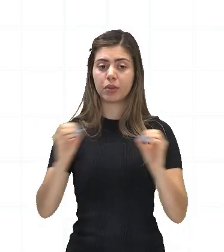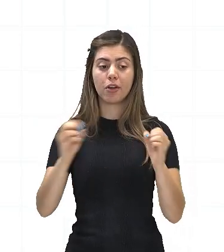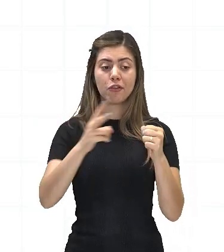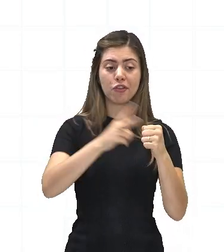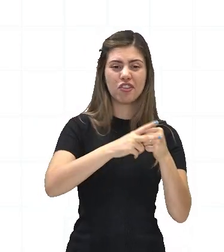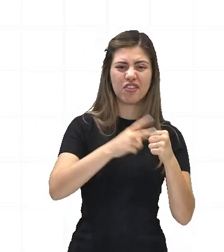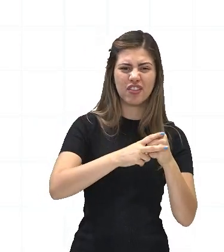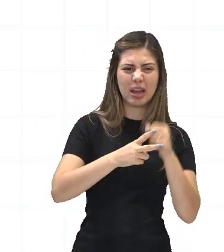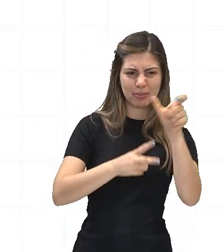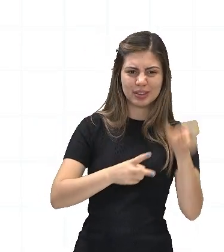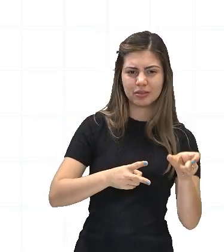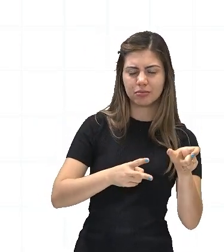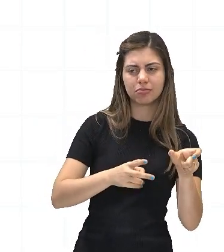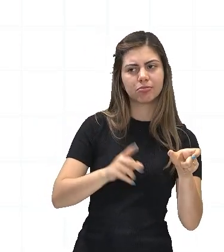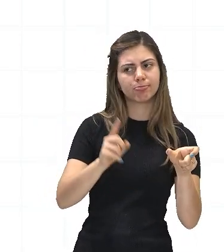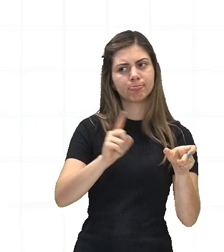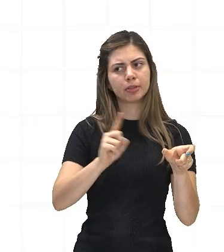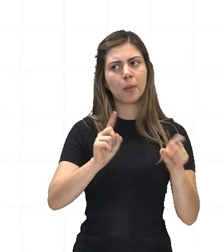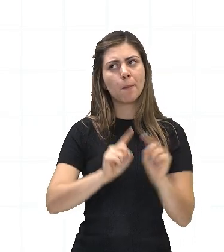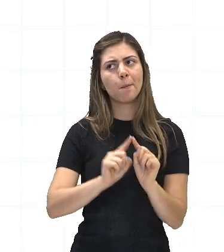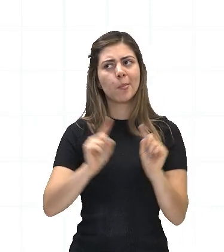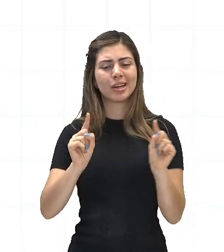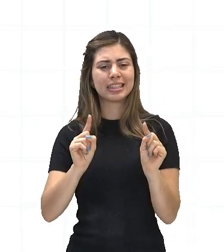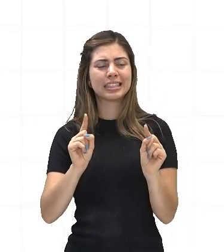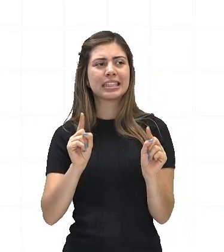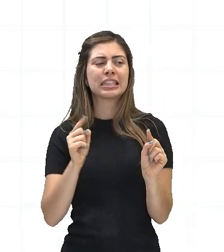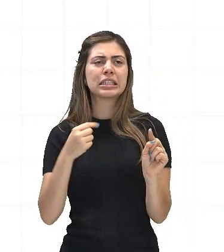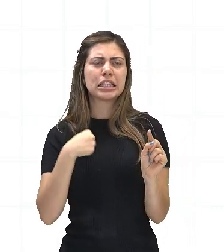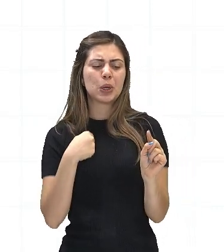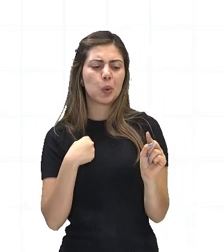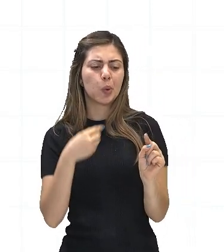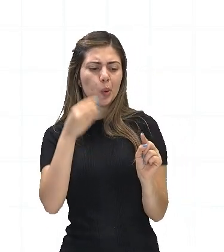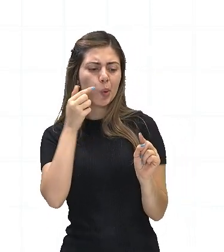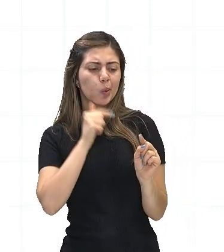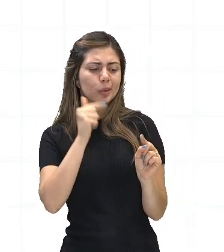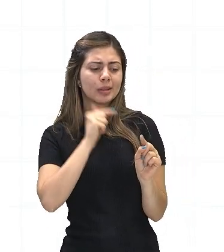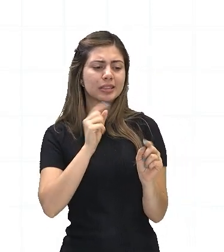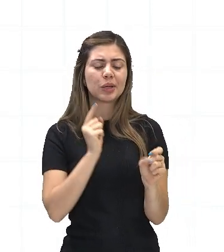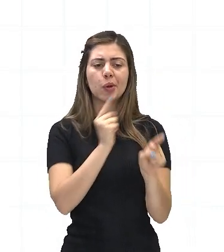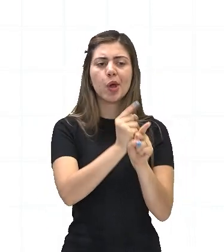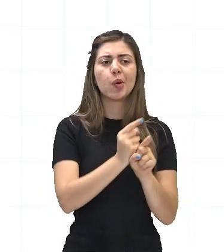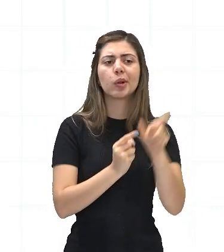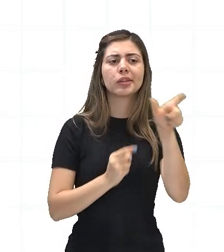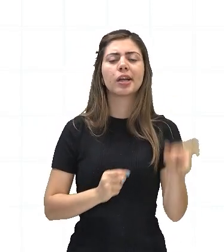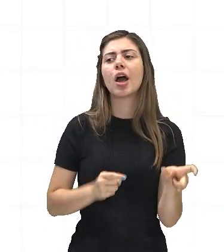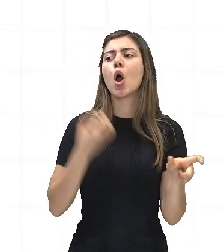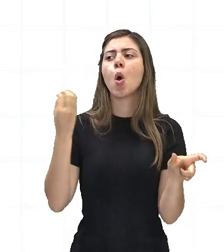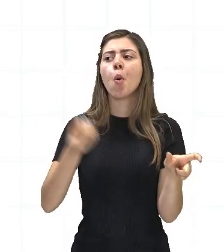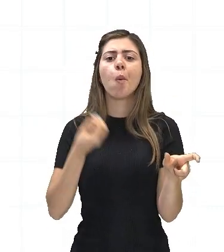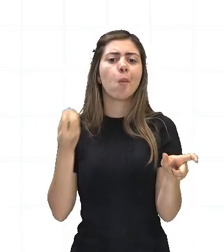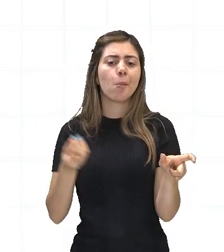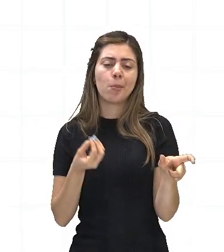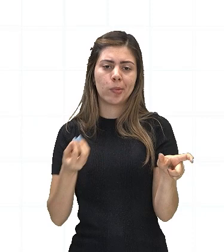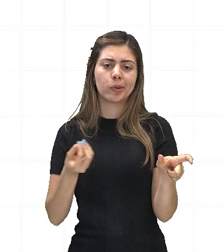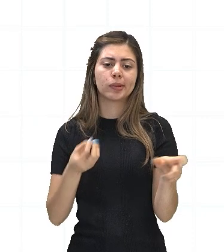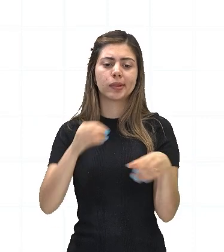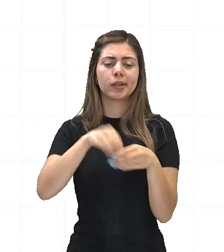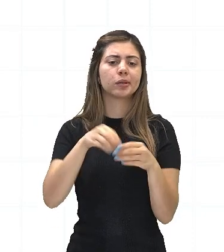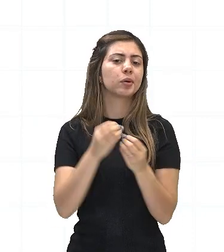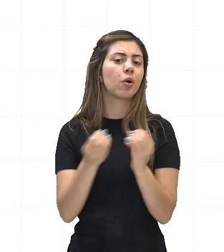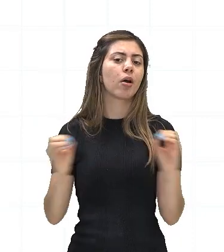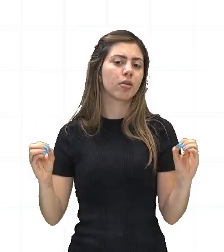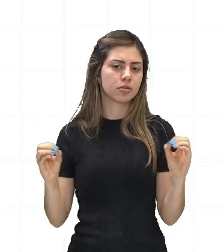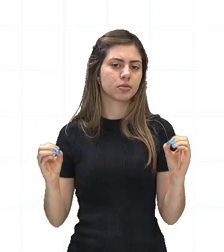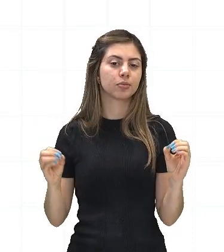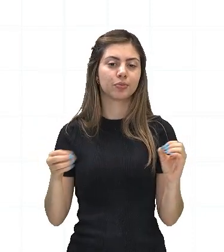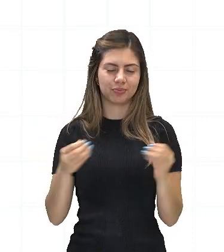mas tem alguma maneira de eu definir como é que eu vou identificar o meu sujeito da minha oração? Nós